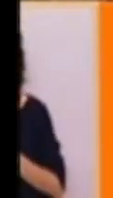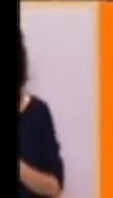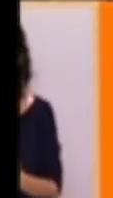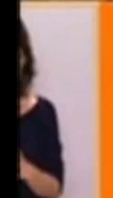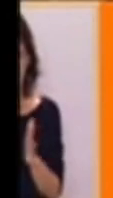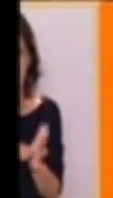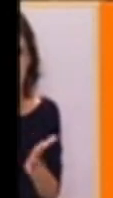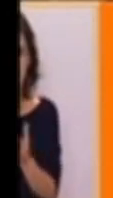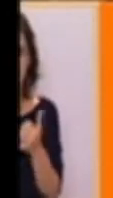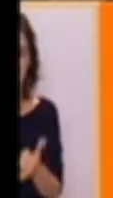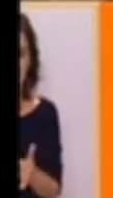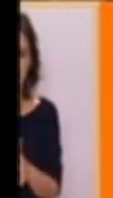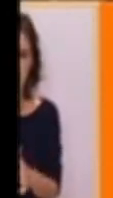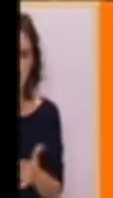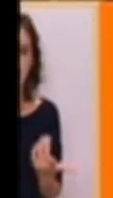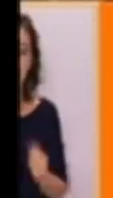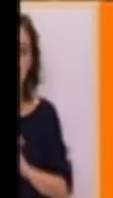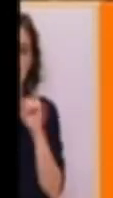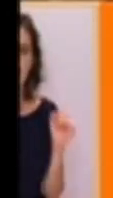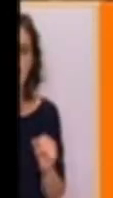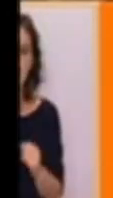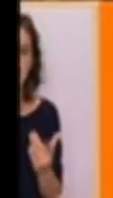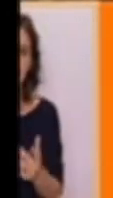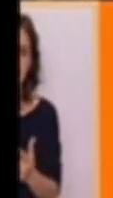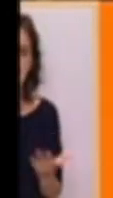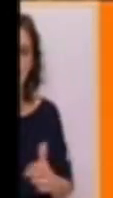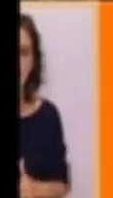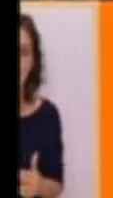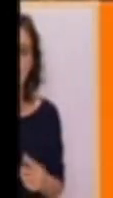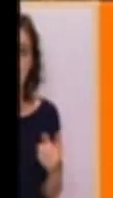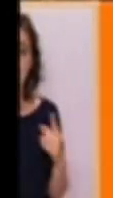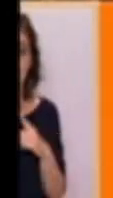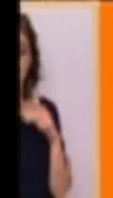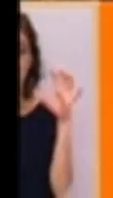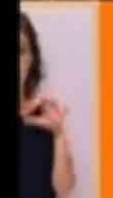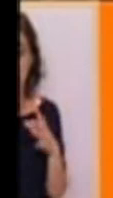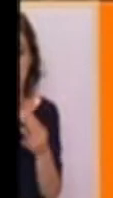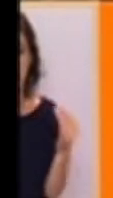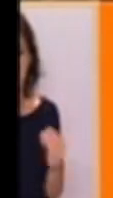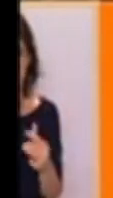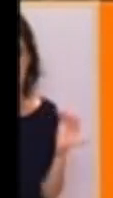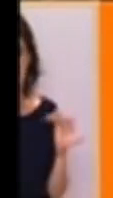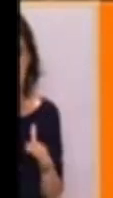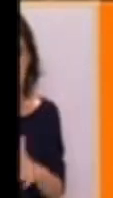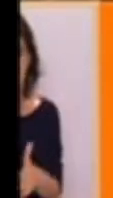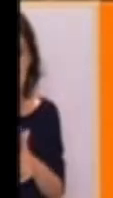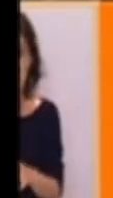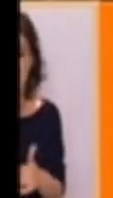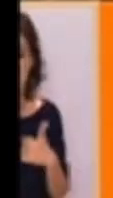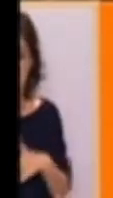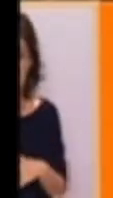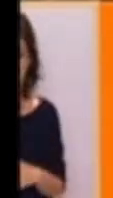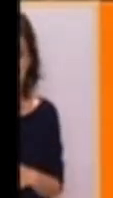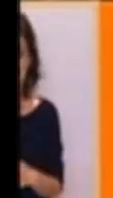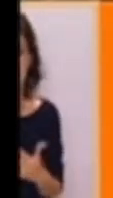Acho que é sempre bom uma pessoa levantar-se de manhã e dizer assim, eu estou na final da chuva, tanta gente boa que lá foi e não passou, eu estou